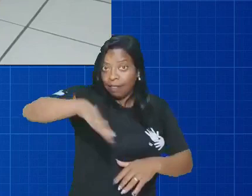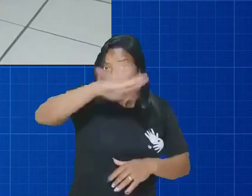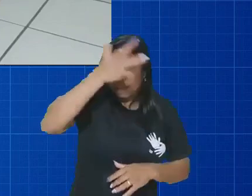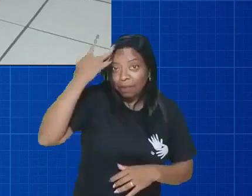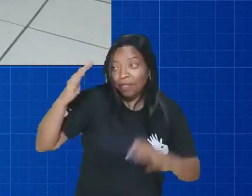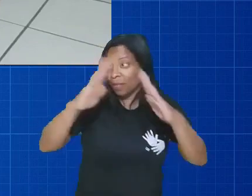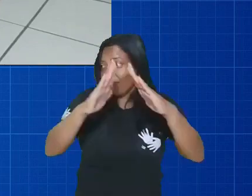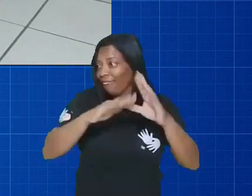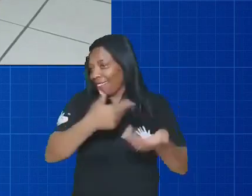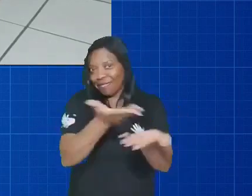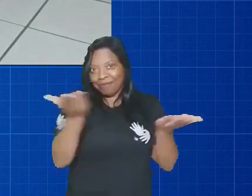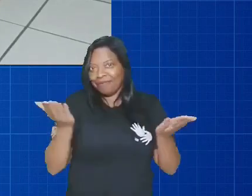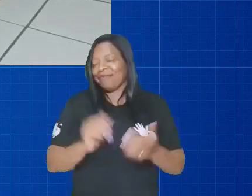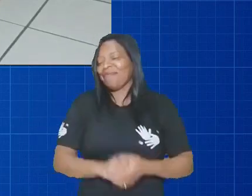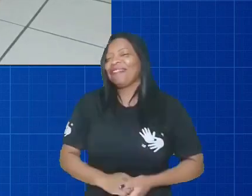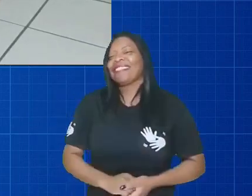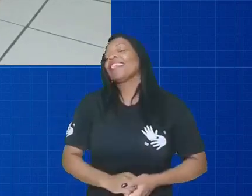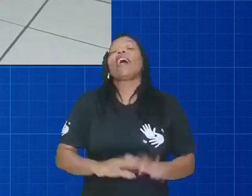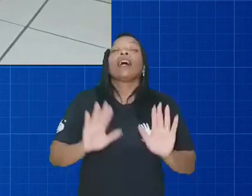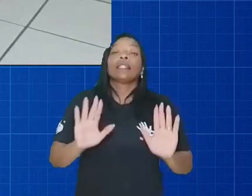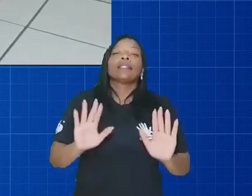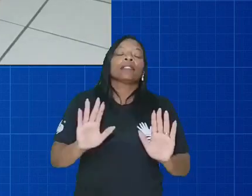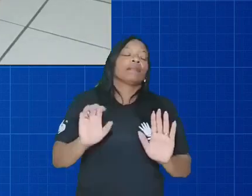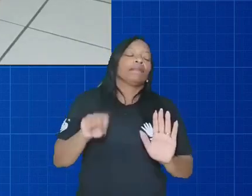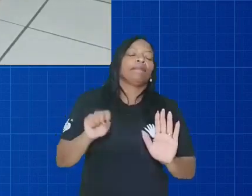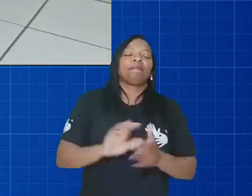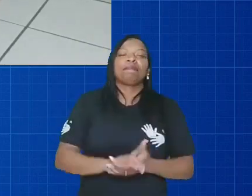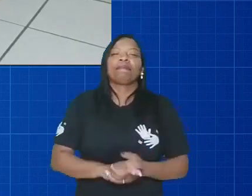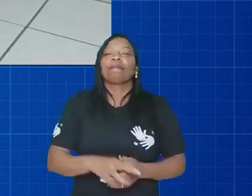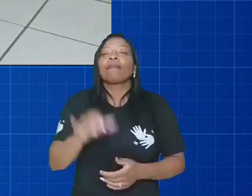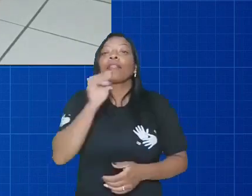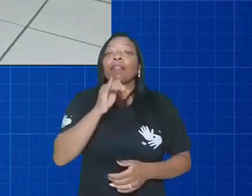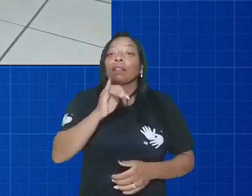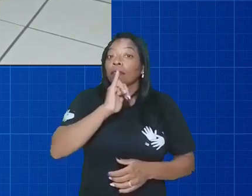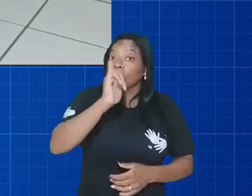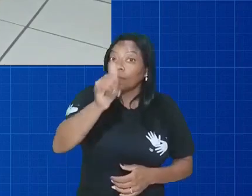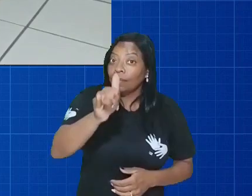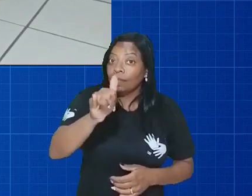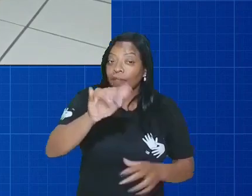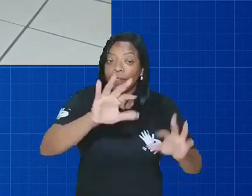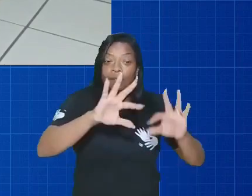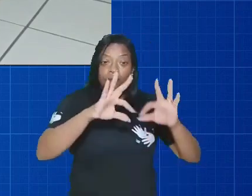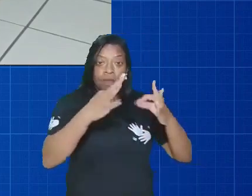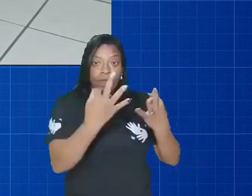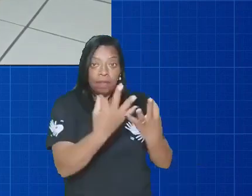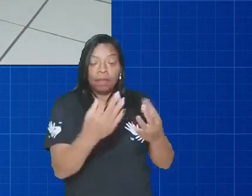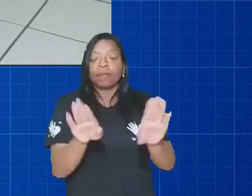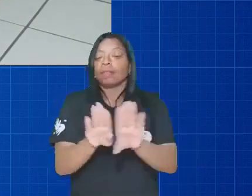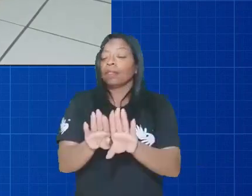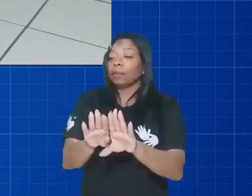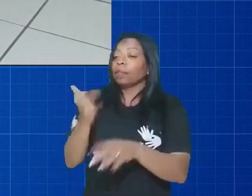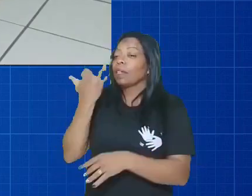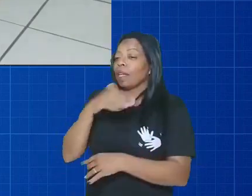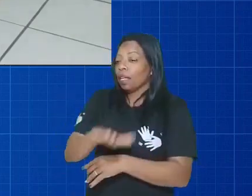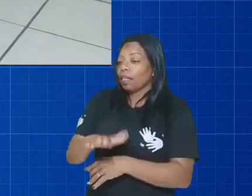primeiro ponto, pais responsáveis, né, crianças e adolescentes. Vamos lá, vamos organizar o tempo, vamos